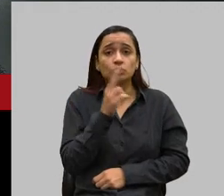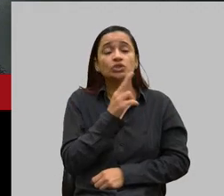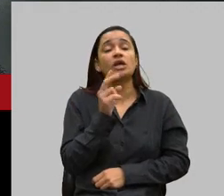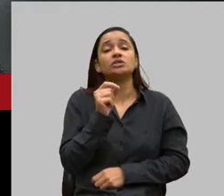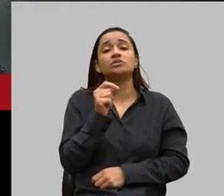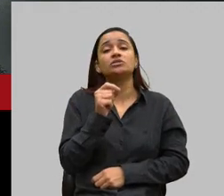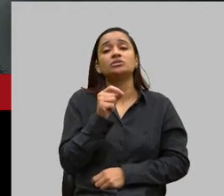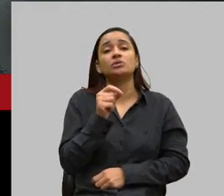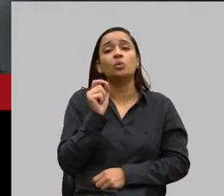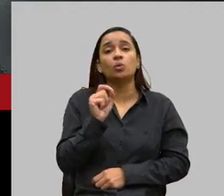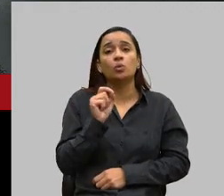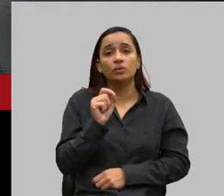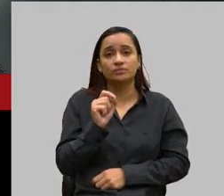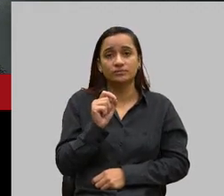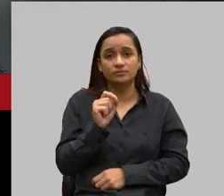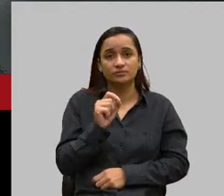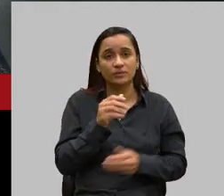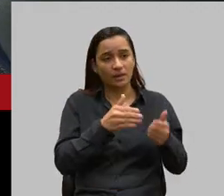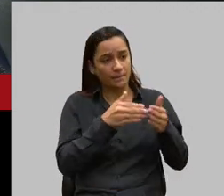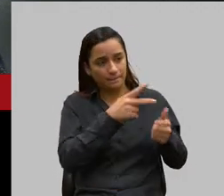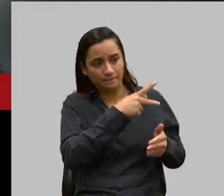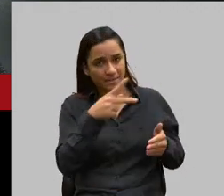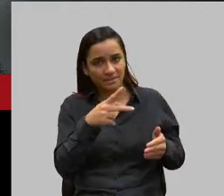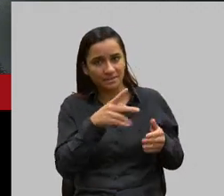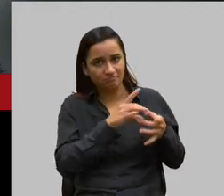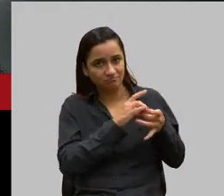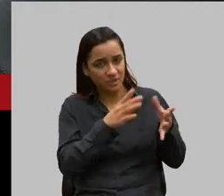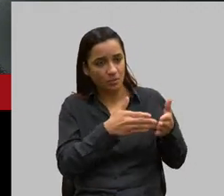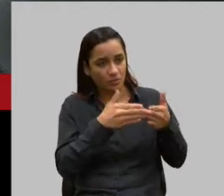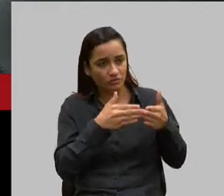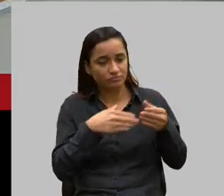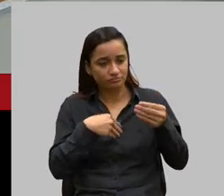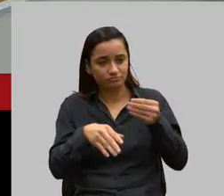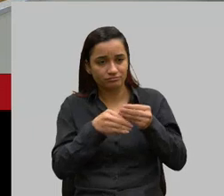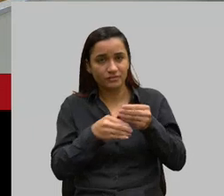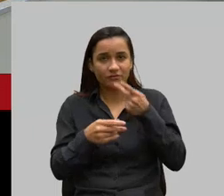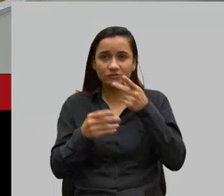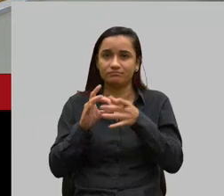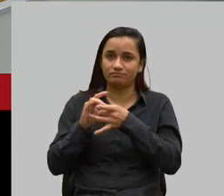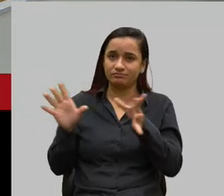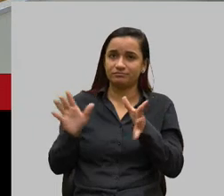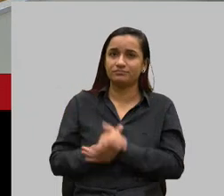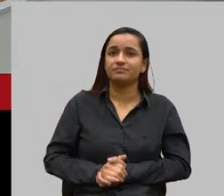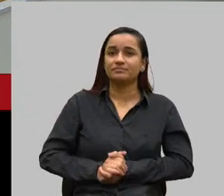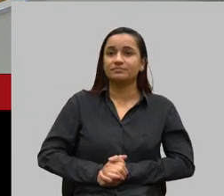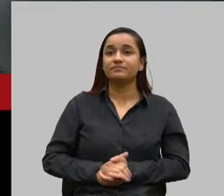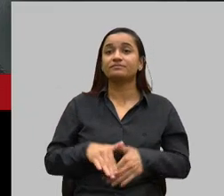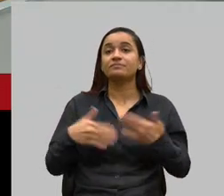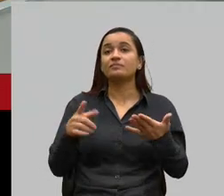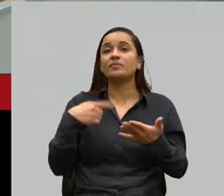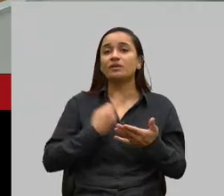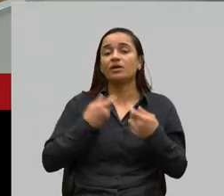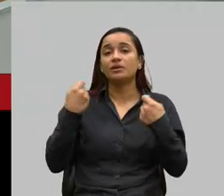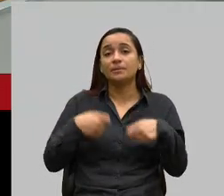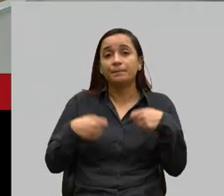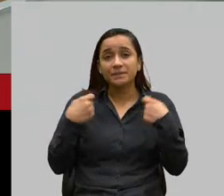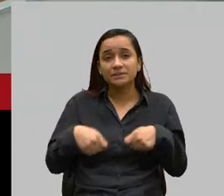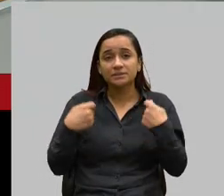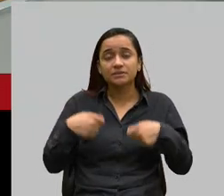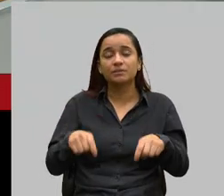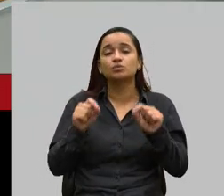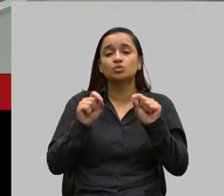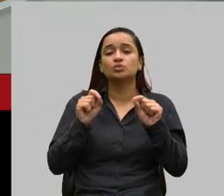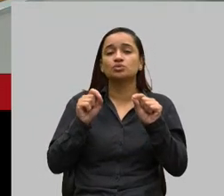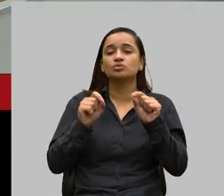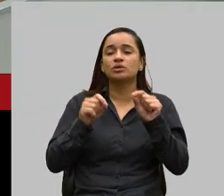para Presidente com a sua autorização fica vontade Deputado cri nós precisamos de um olhar secretário